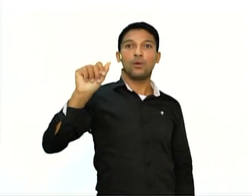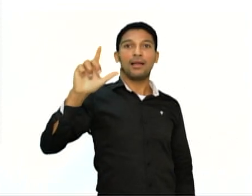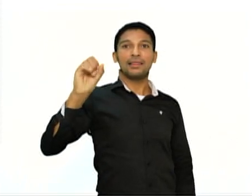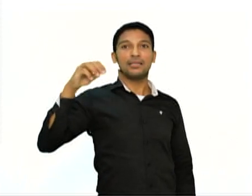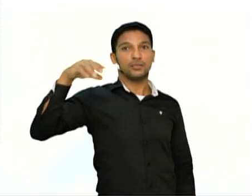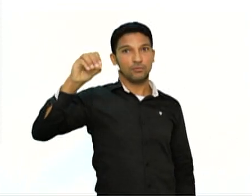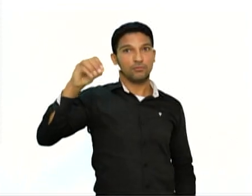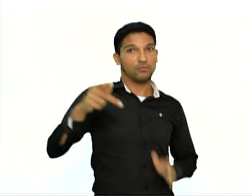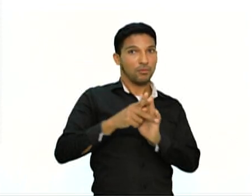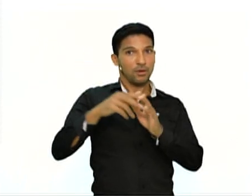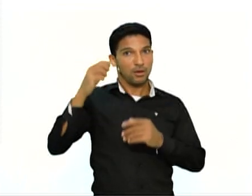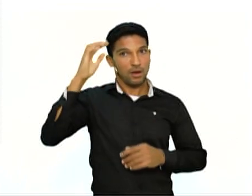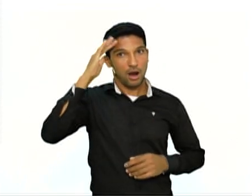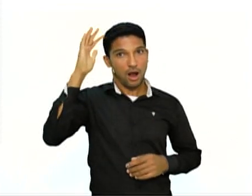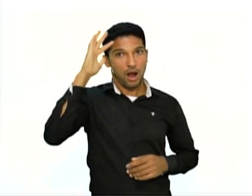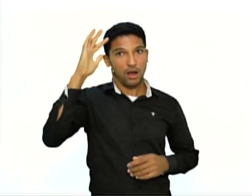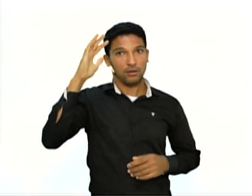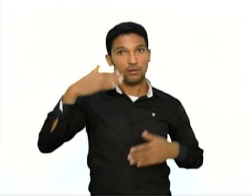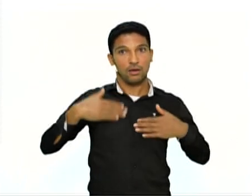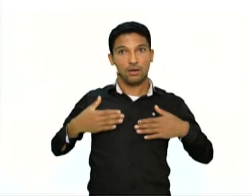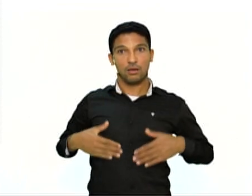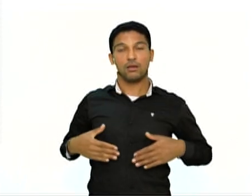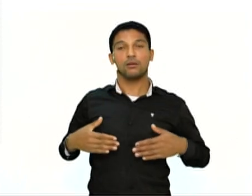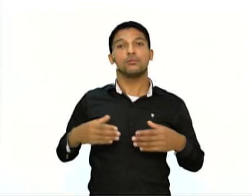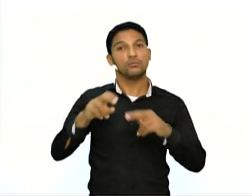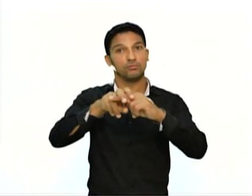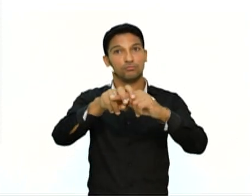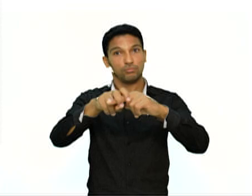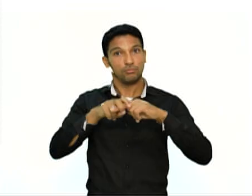ser verificado e vai ser